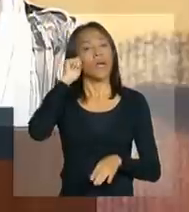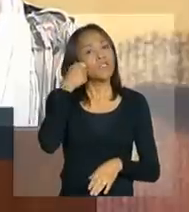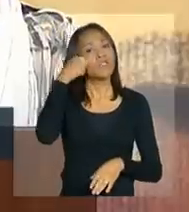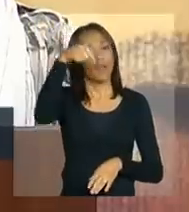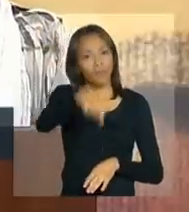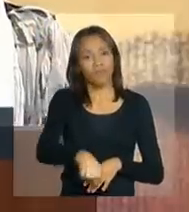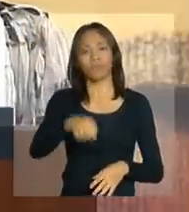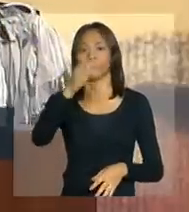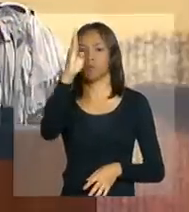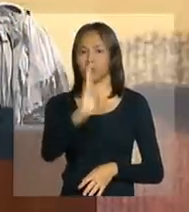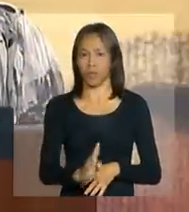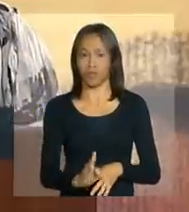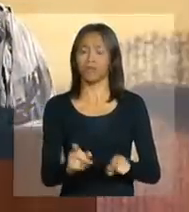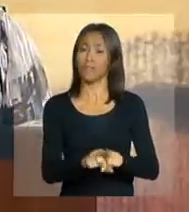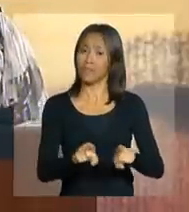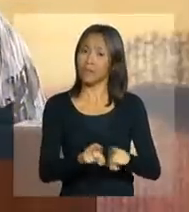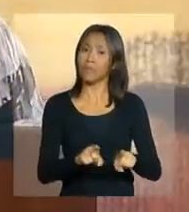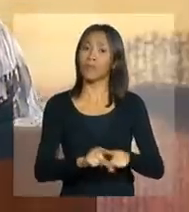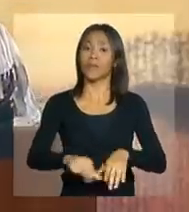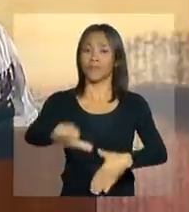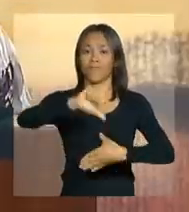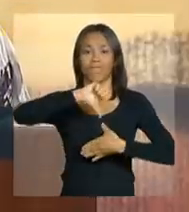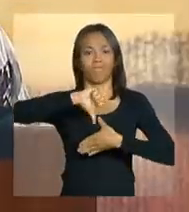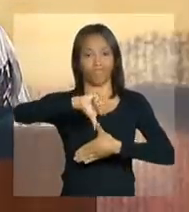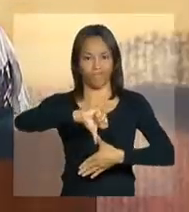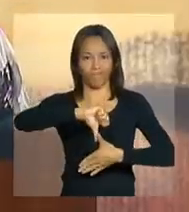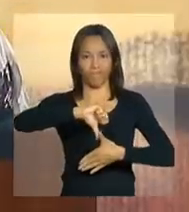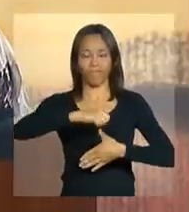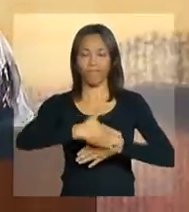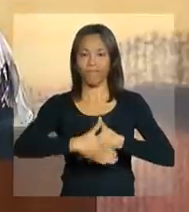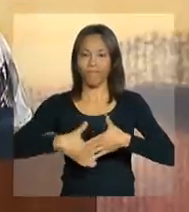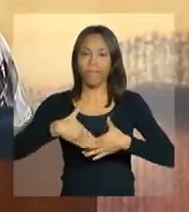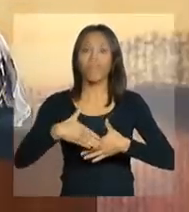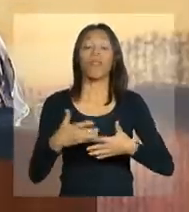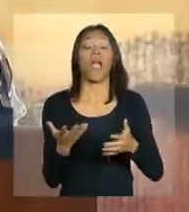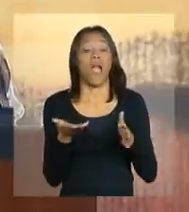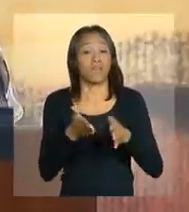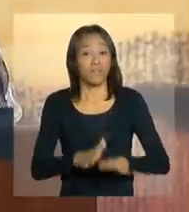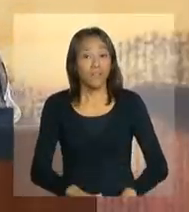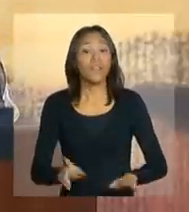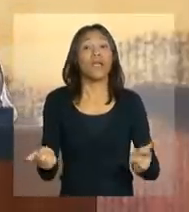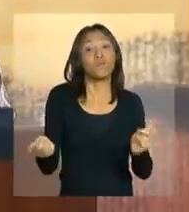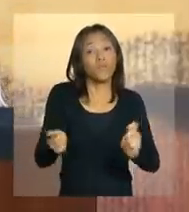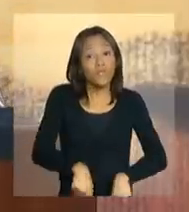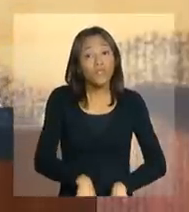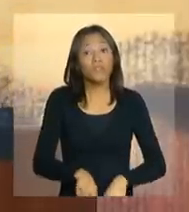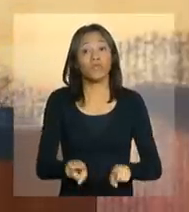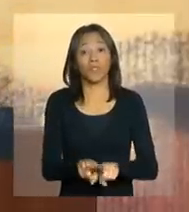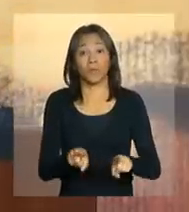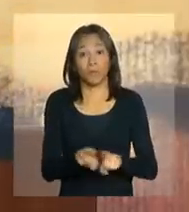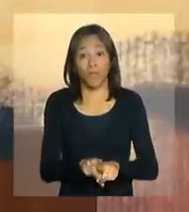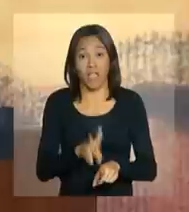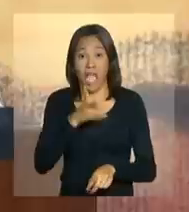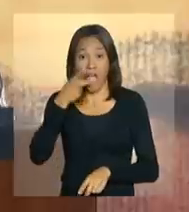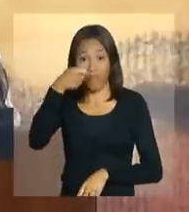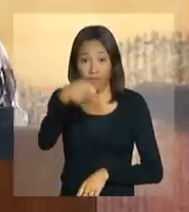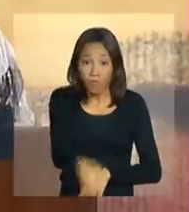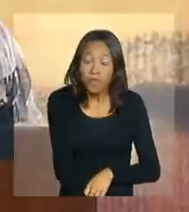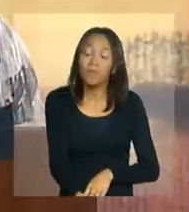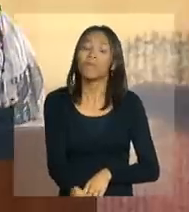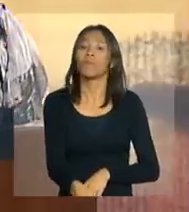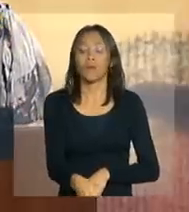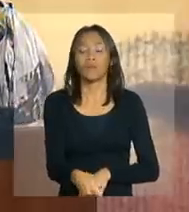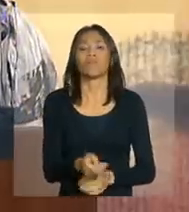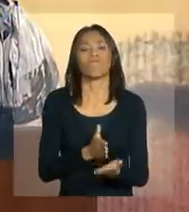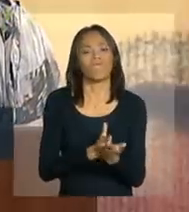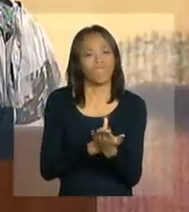no Brasil e na América Latina assim será possível reforçar de modo